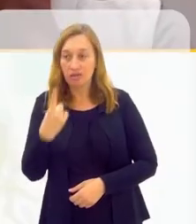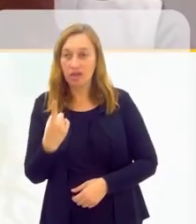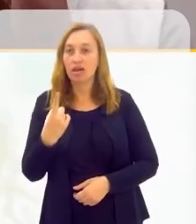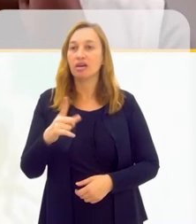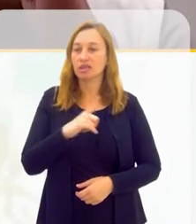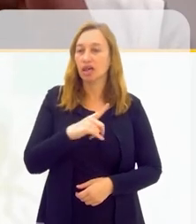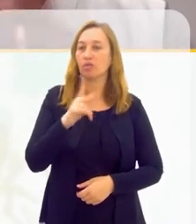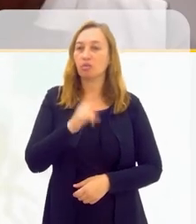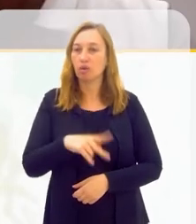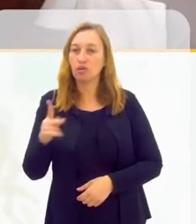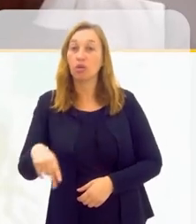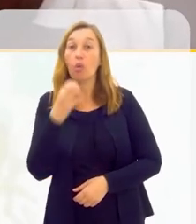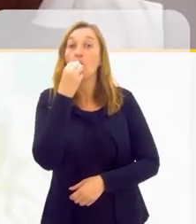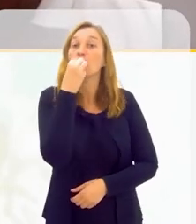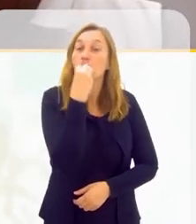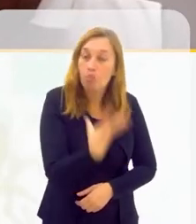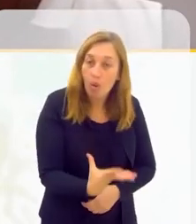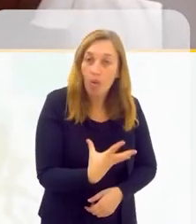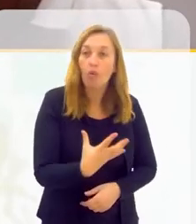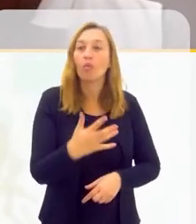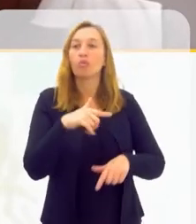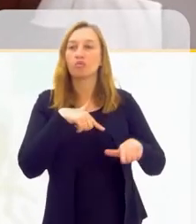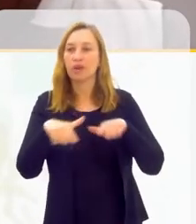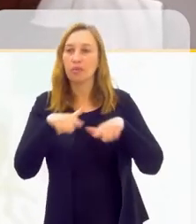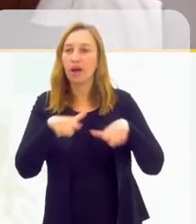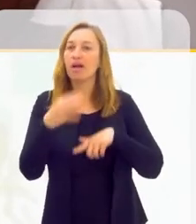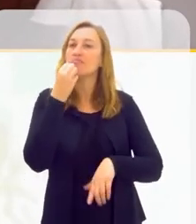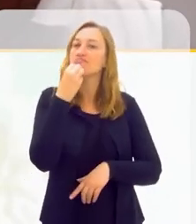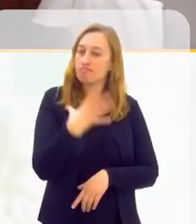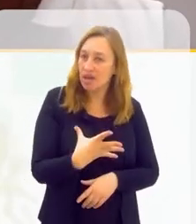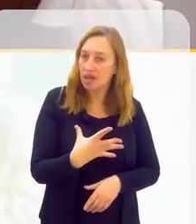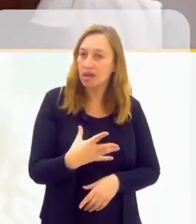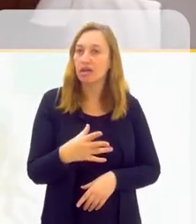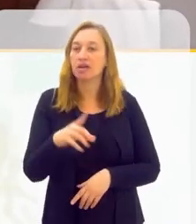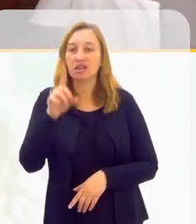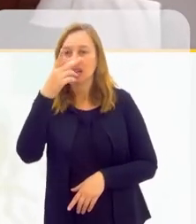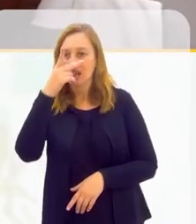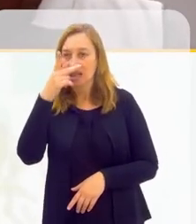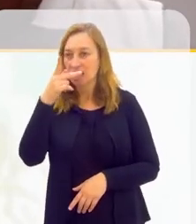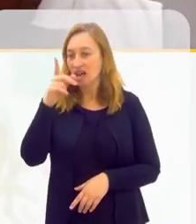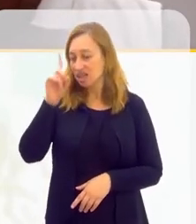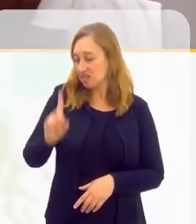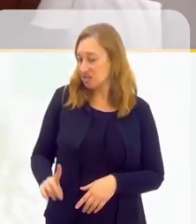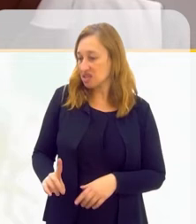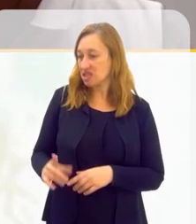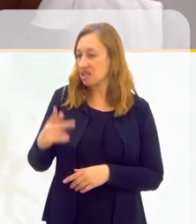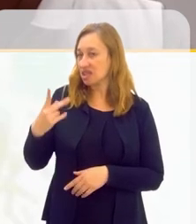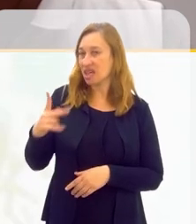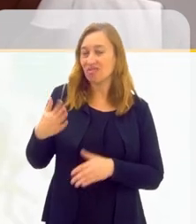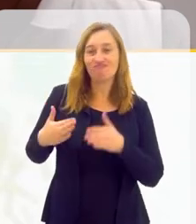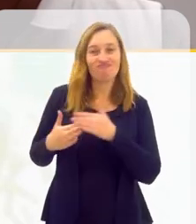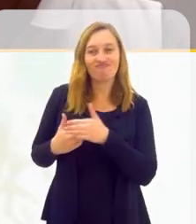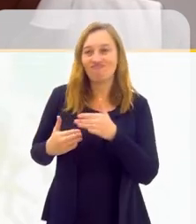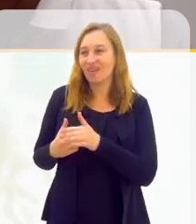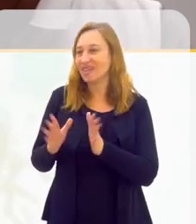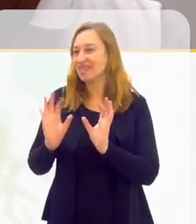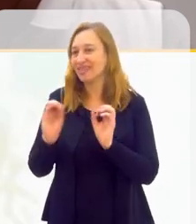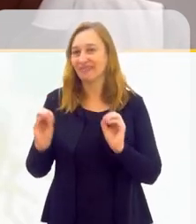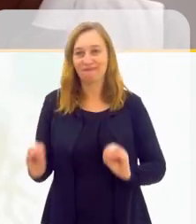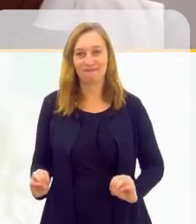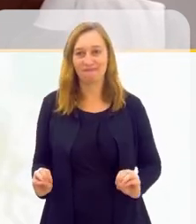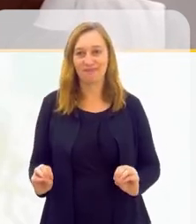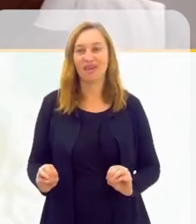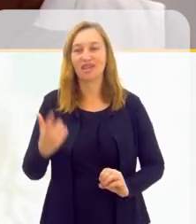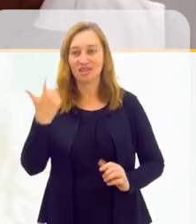ali, poxa, tem um professor, ele é bom, ele trabalha bem e a deficiência dele não o